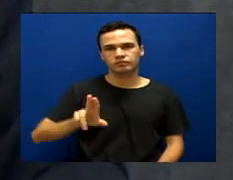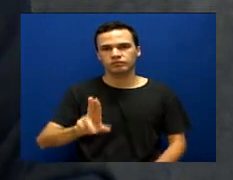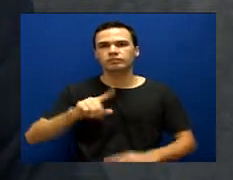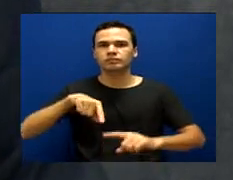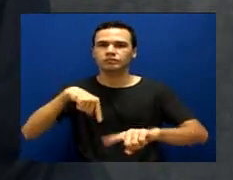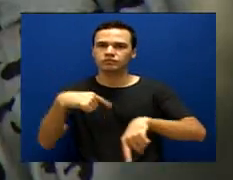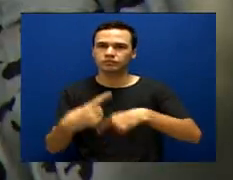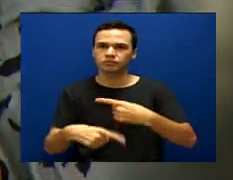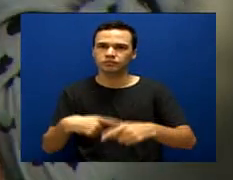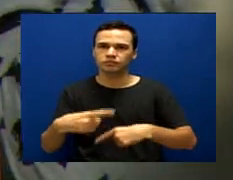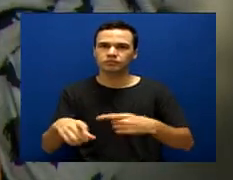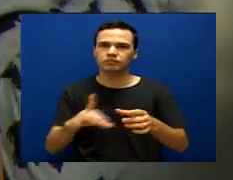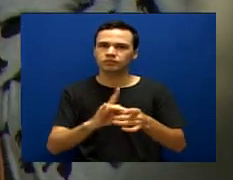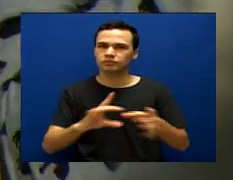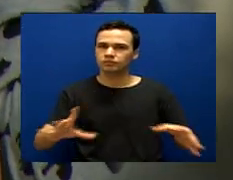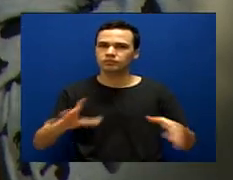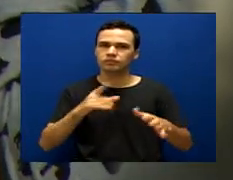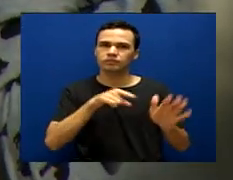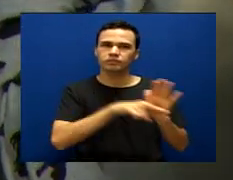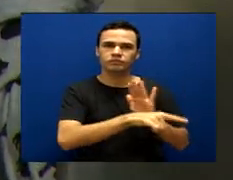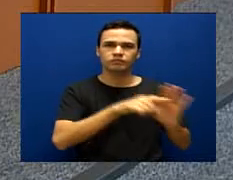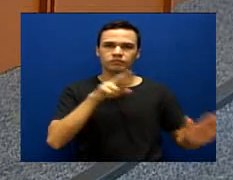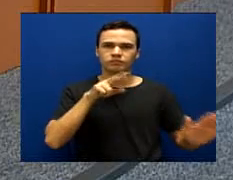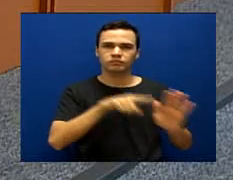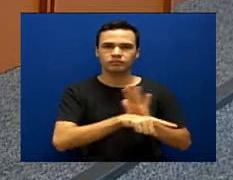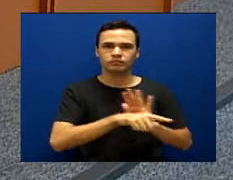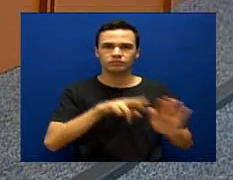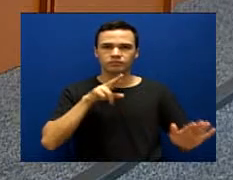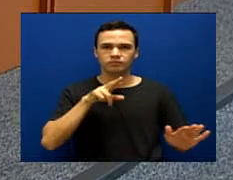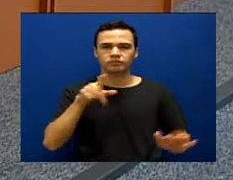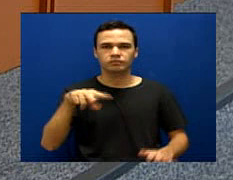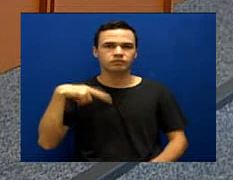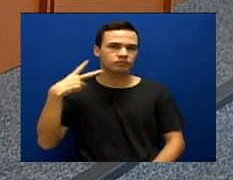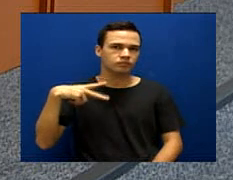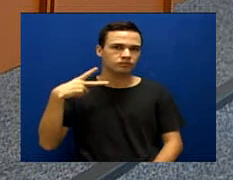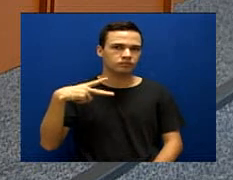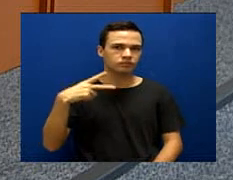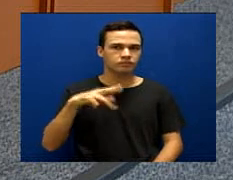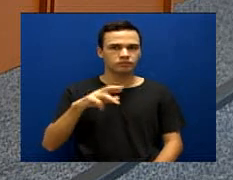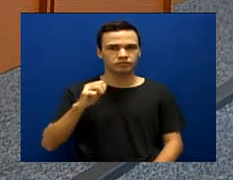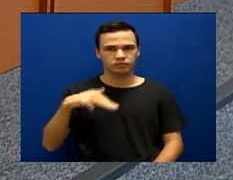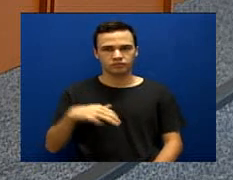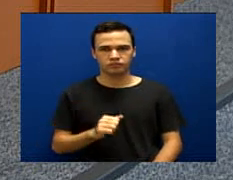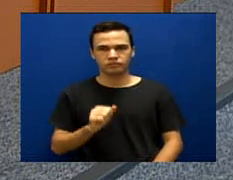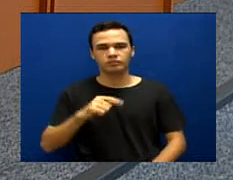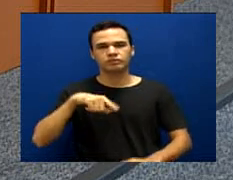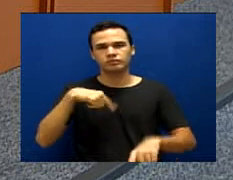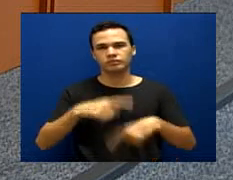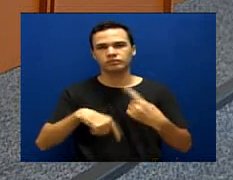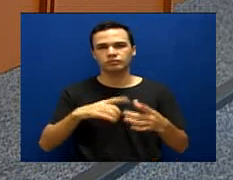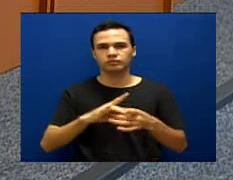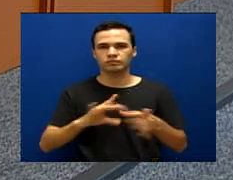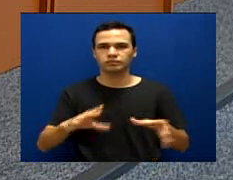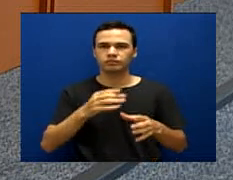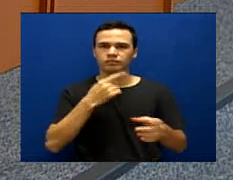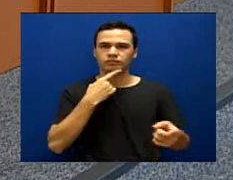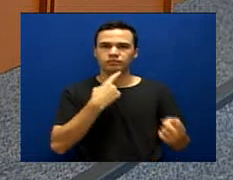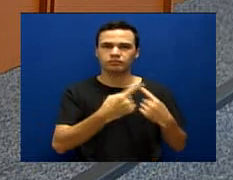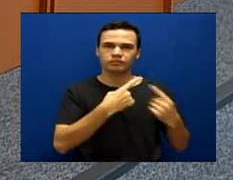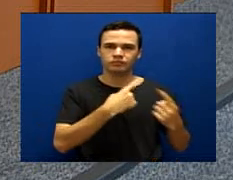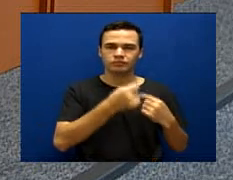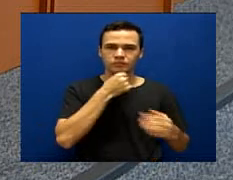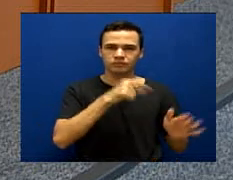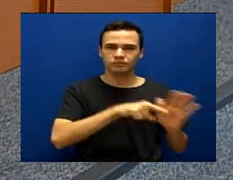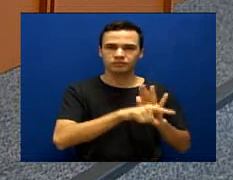nós possamos abrir, daí está escrito o vereador Renan, e logo em seguida daí abrir para as